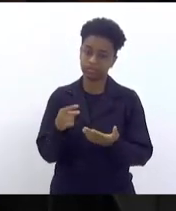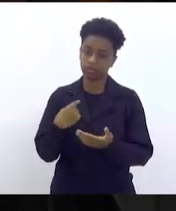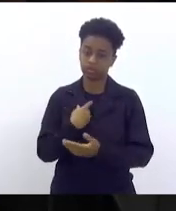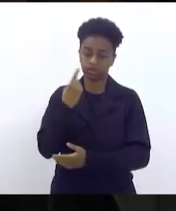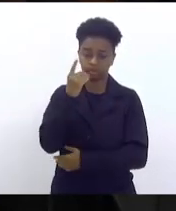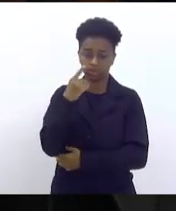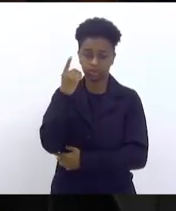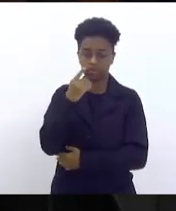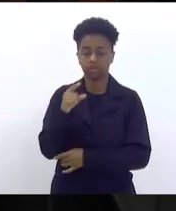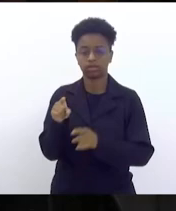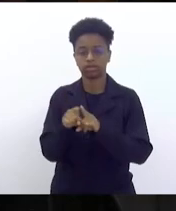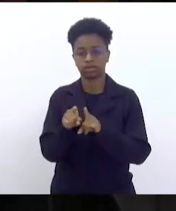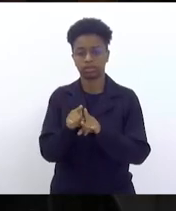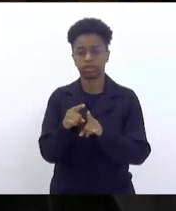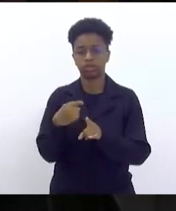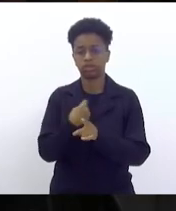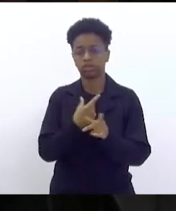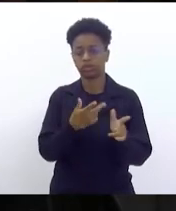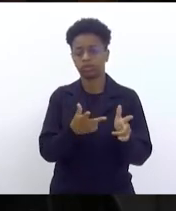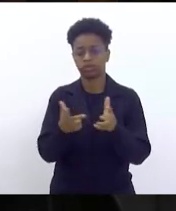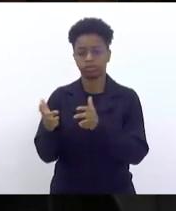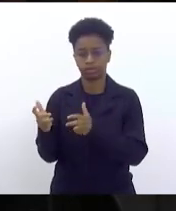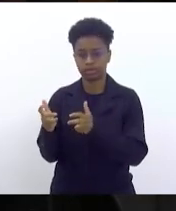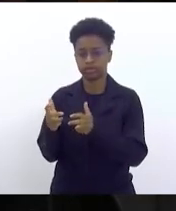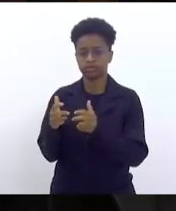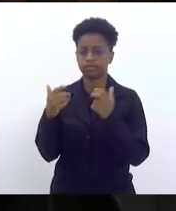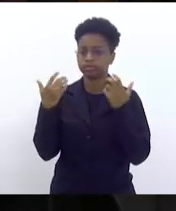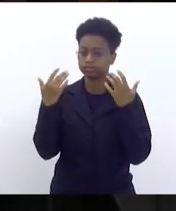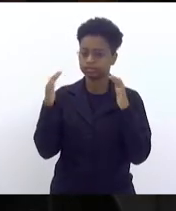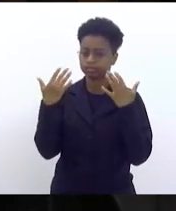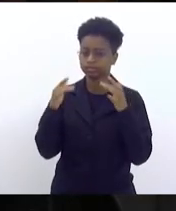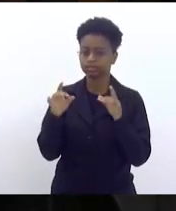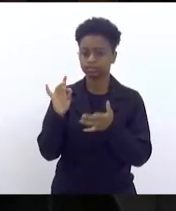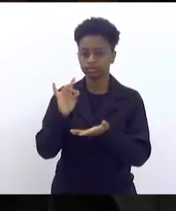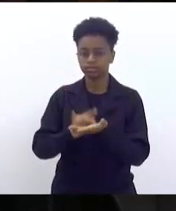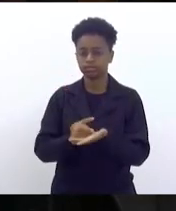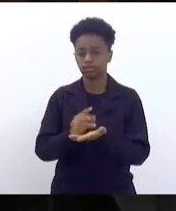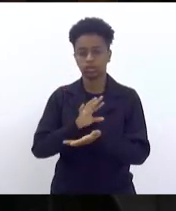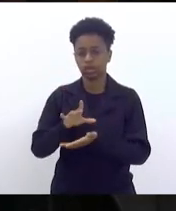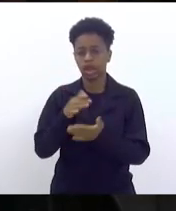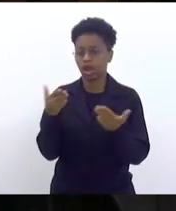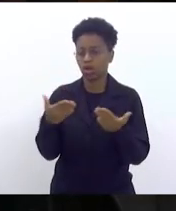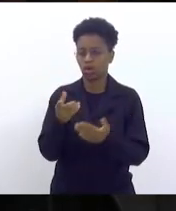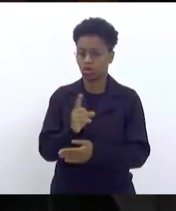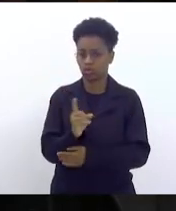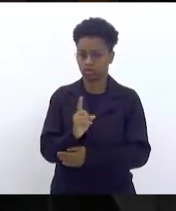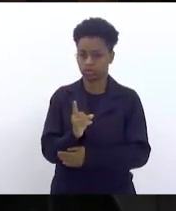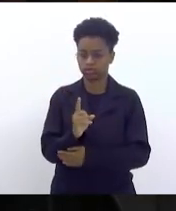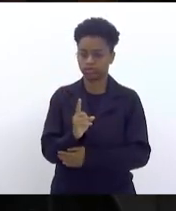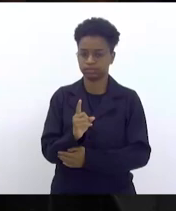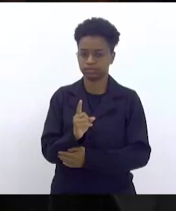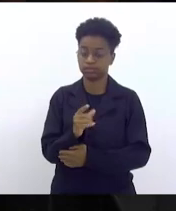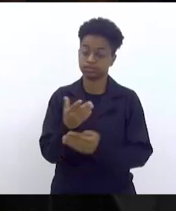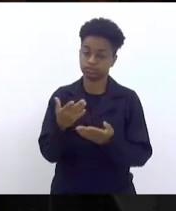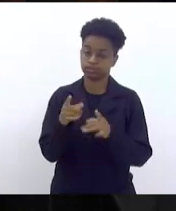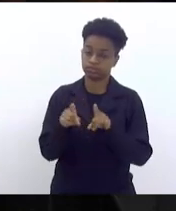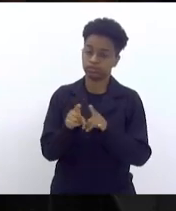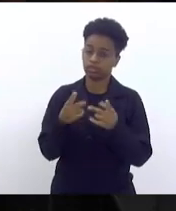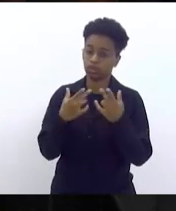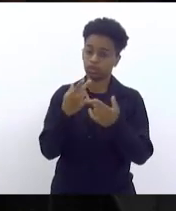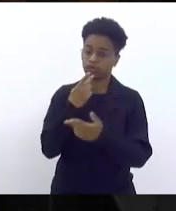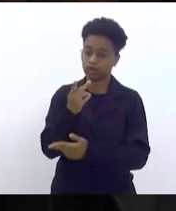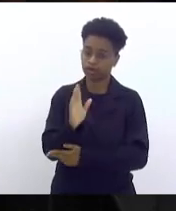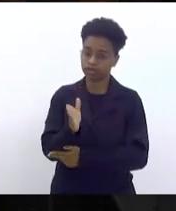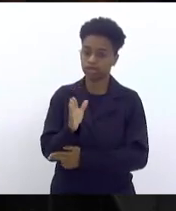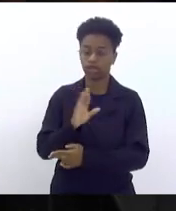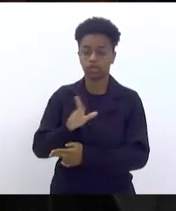nosso Deputado aqui que nós verificamos aqui parabenizamos de fato de não só agora né E como foi falado não só